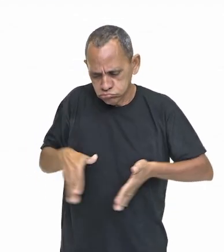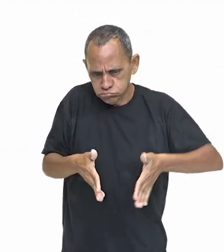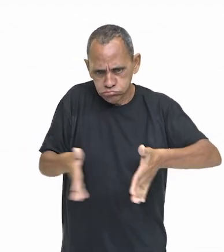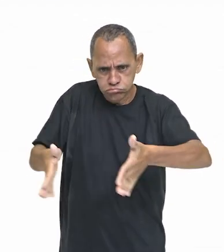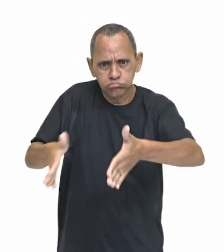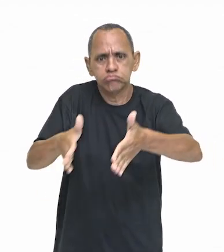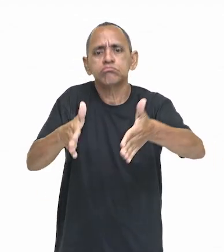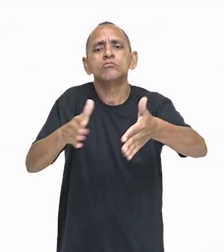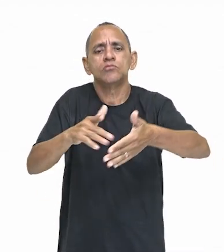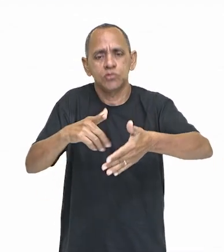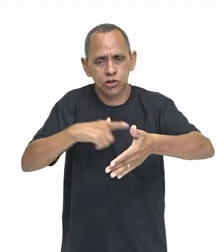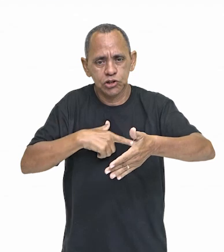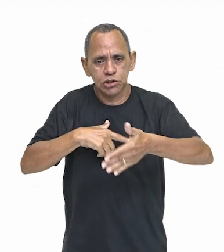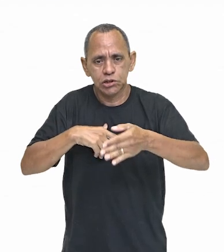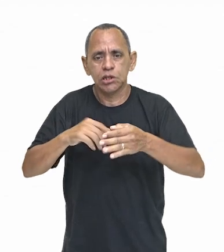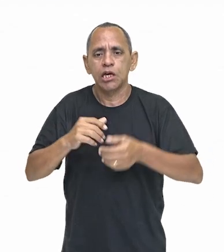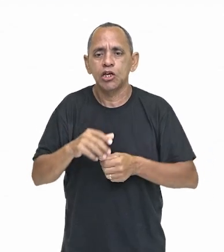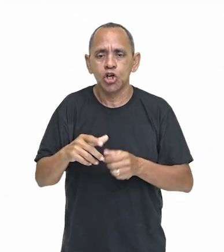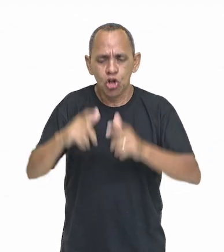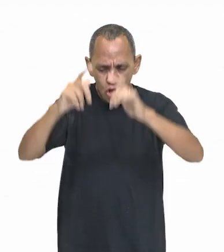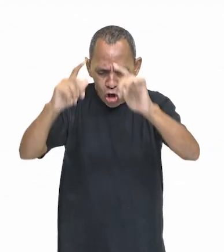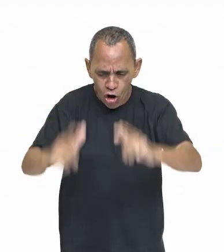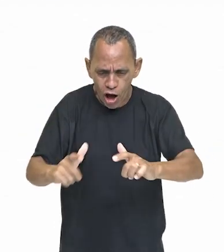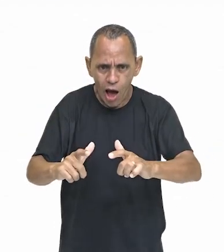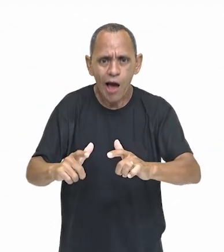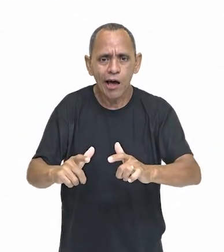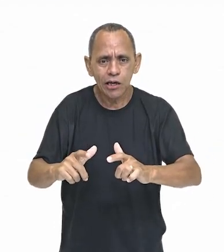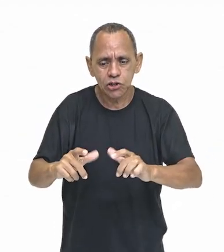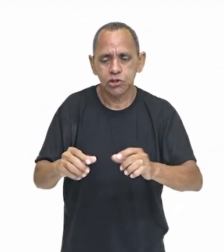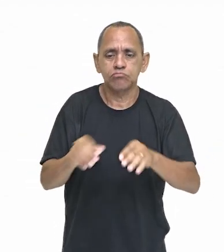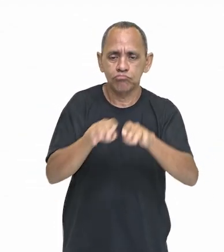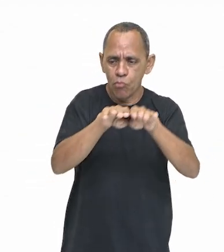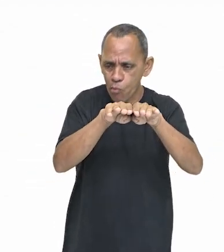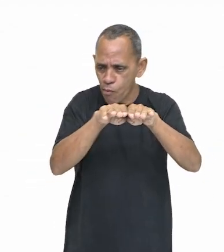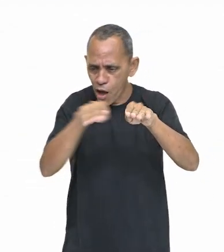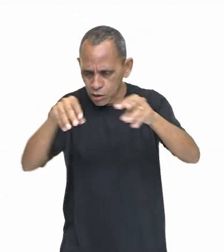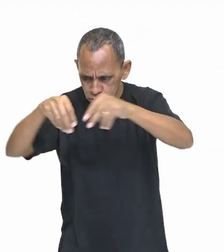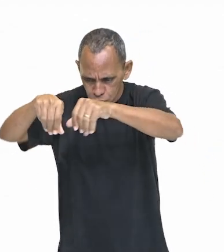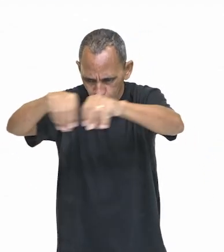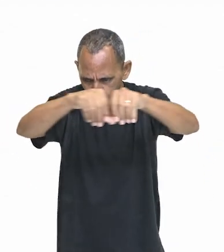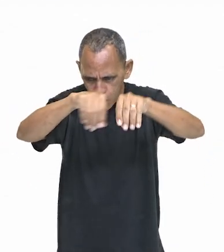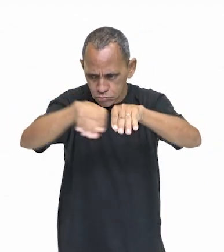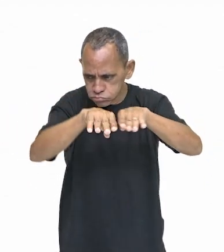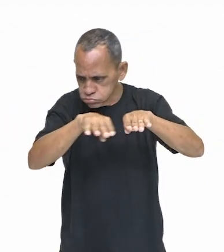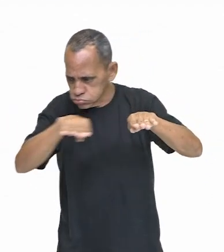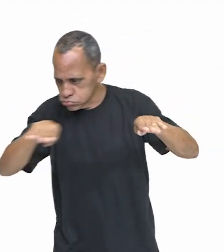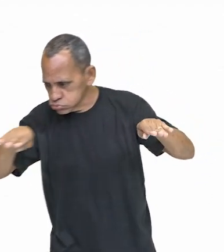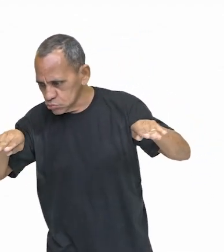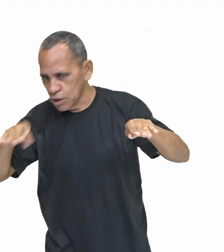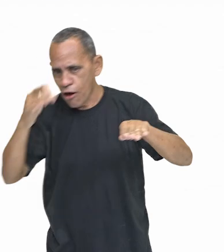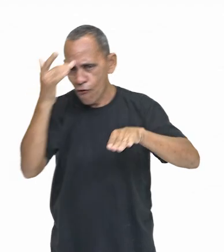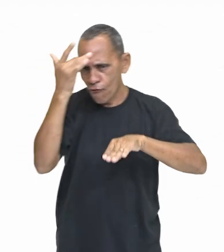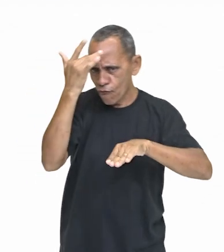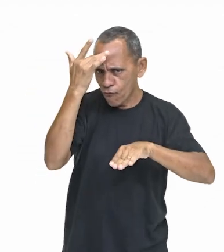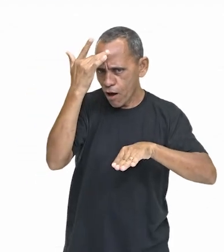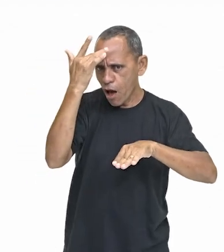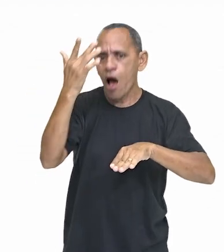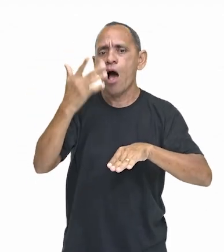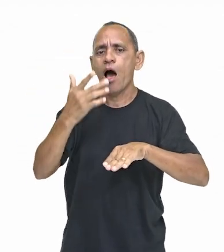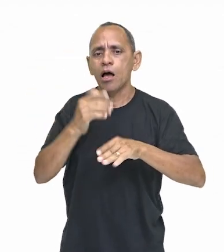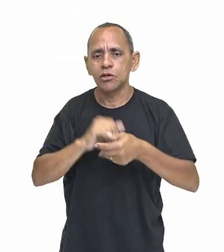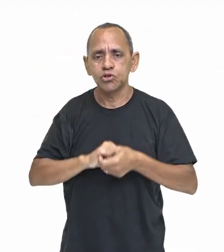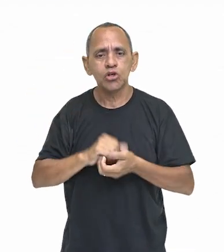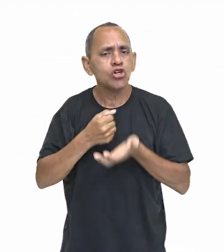que passam em planícies. Isso favorece aí a construção de usinas hidrelétricas. Já o